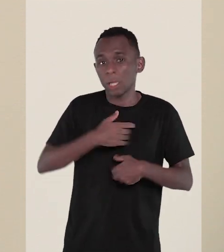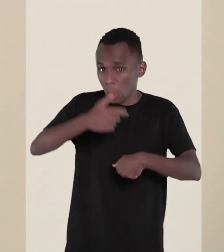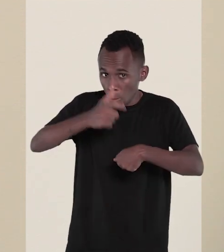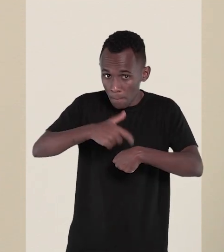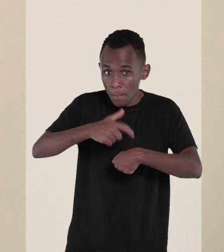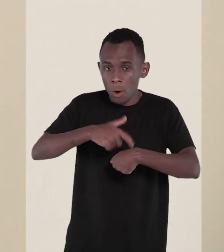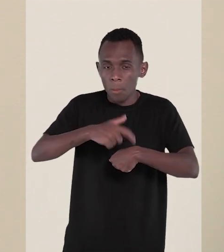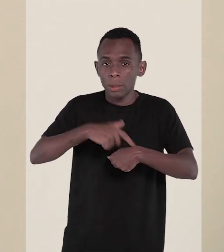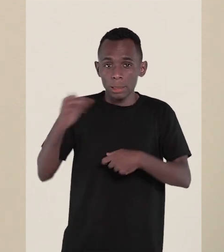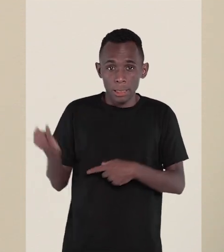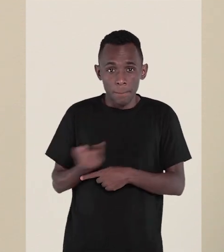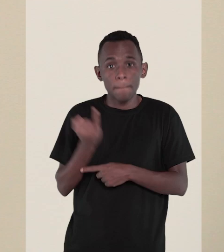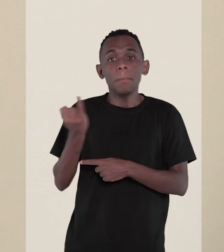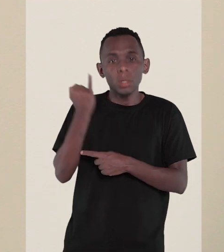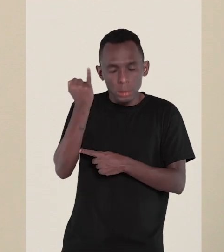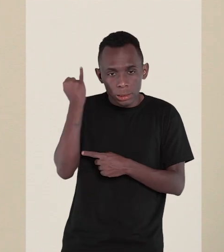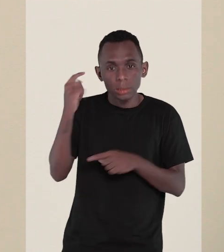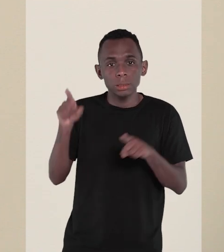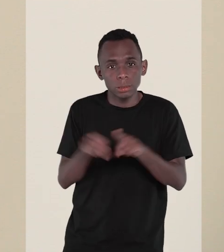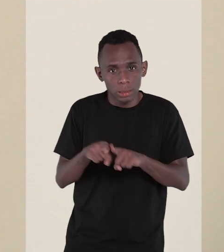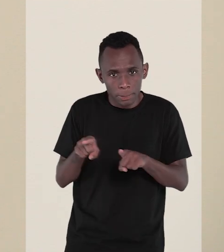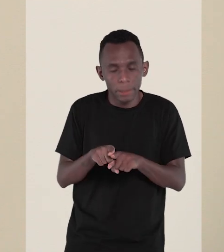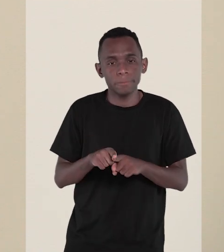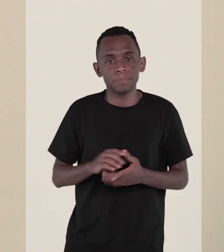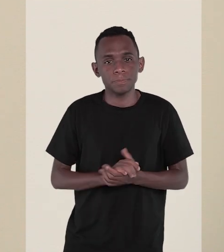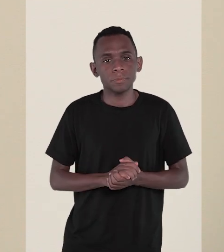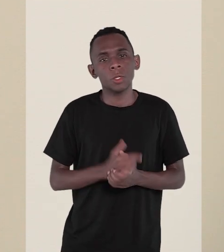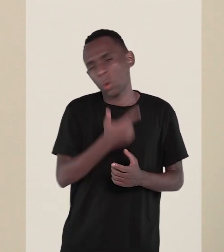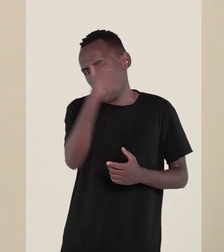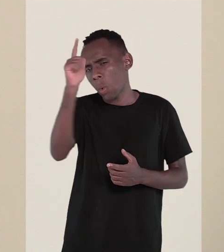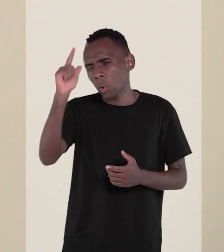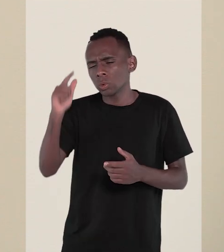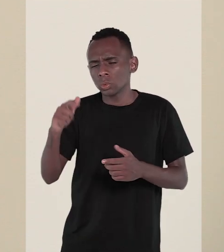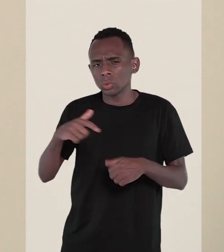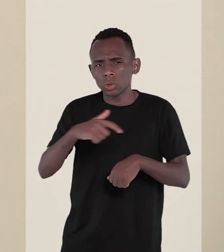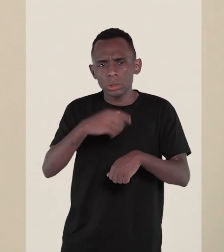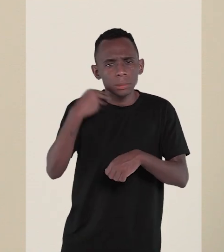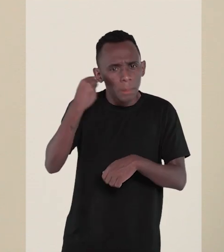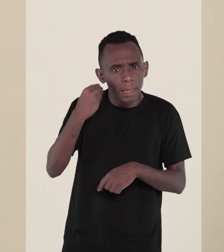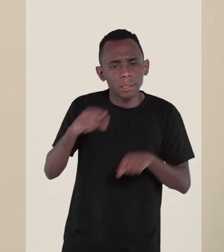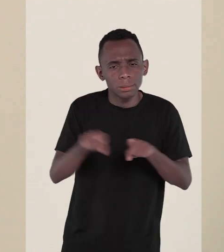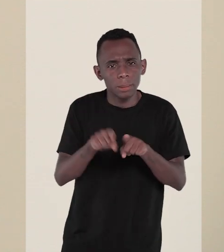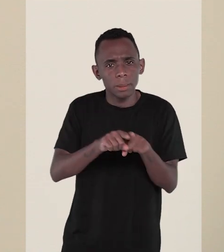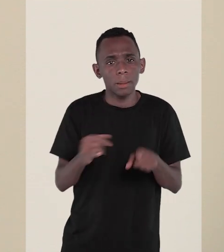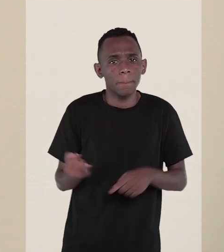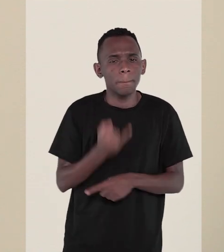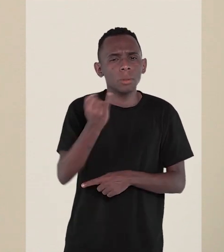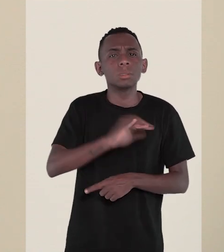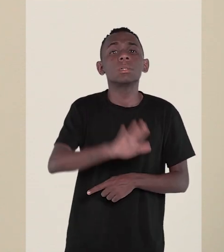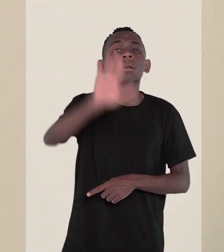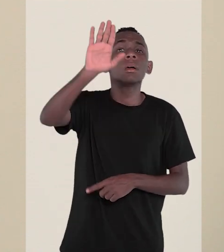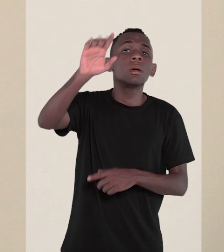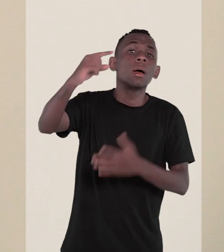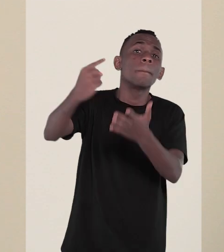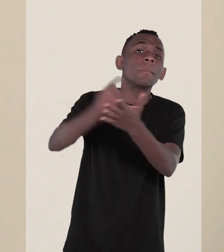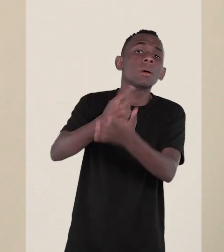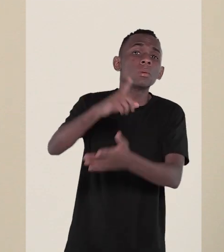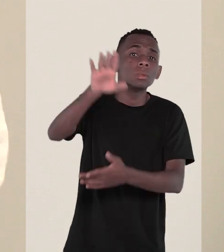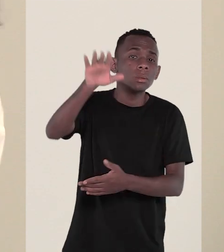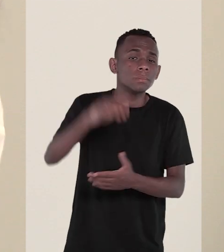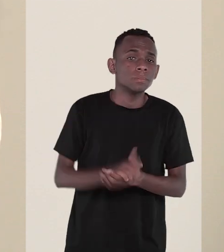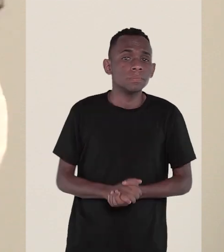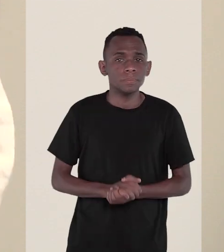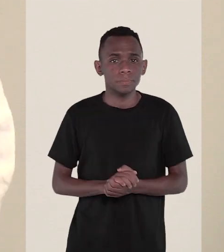momento, sinceramente, tão importante quanto Catedral para mim, foi aquele momento e alguns outros, assim. Lá atrás uma